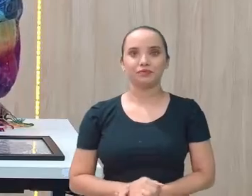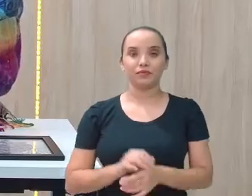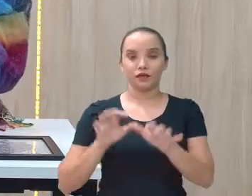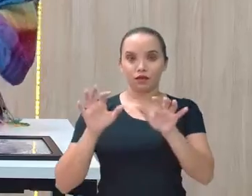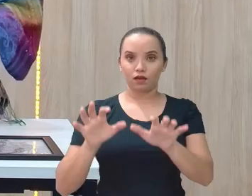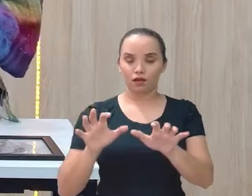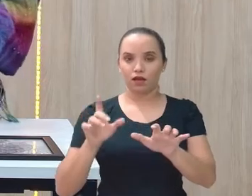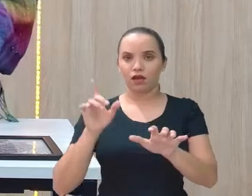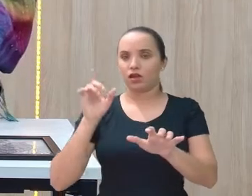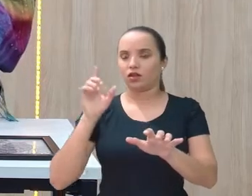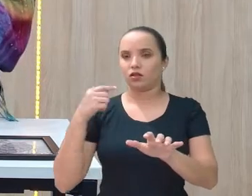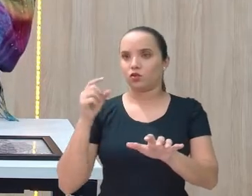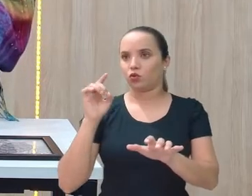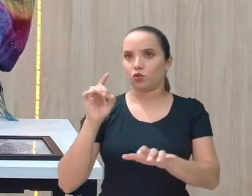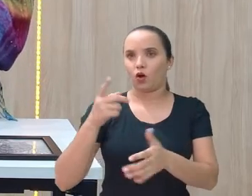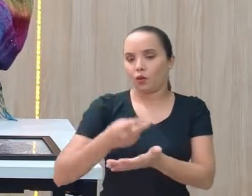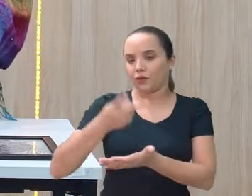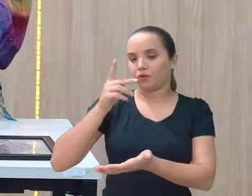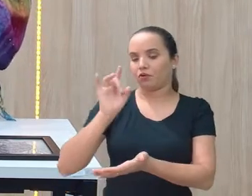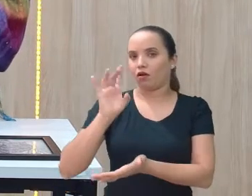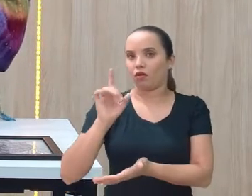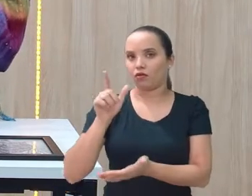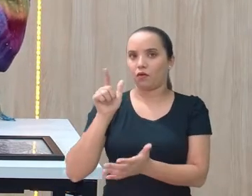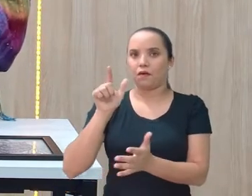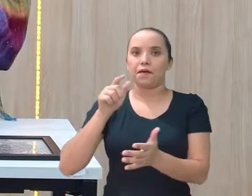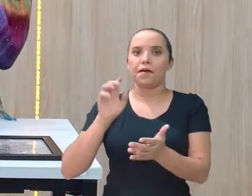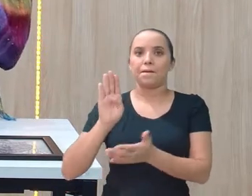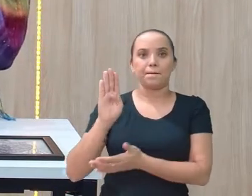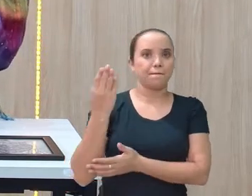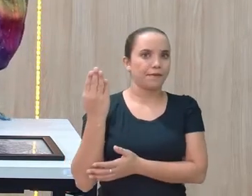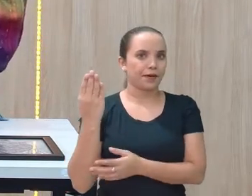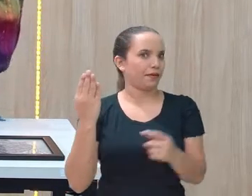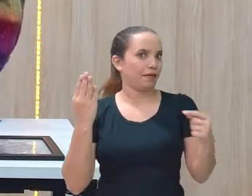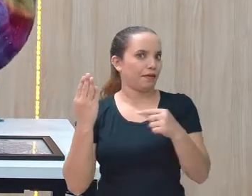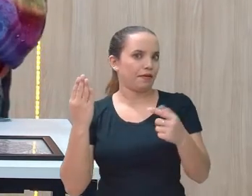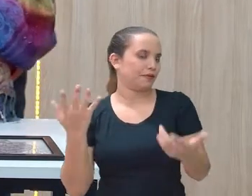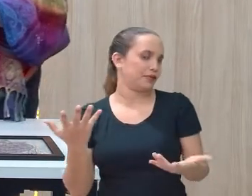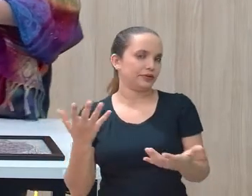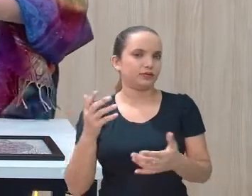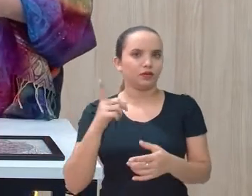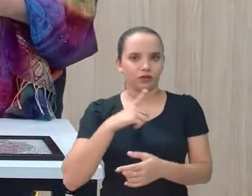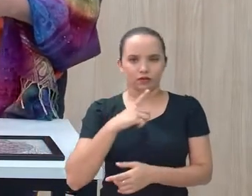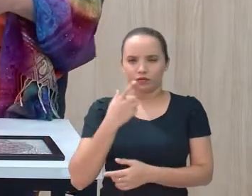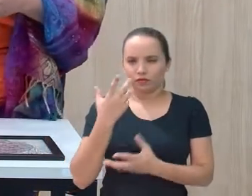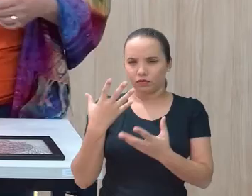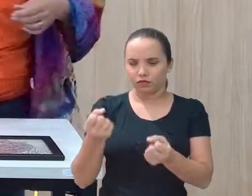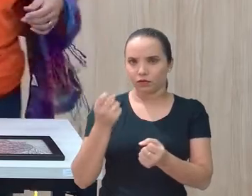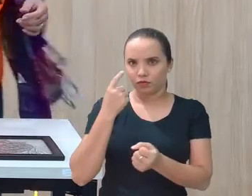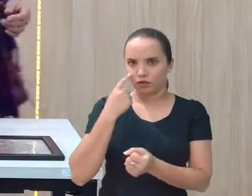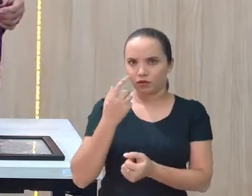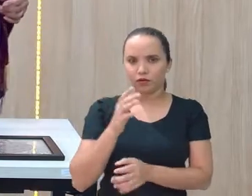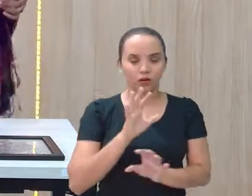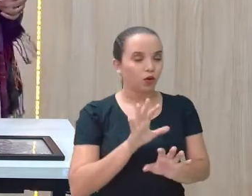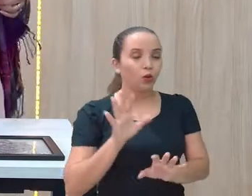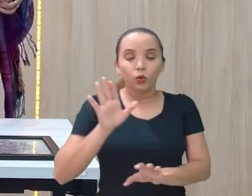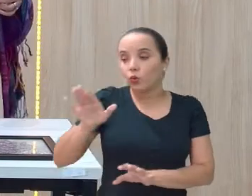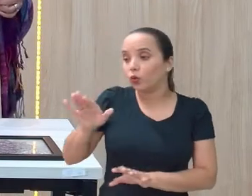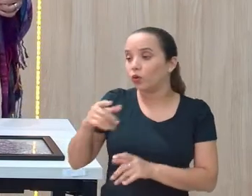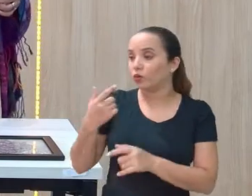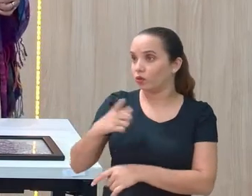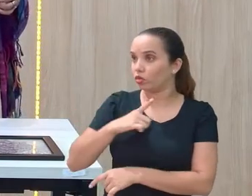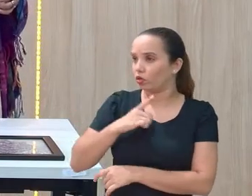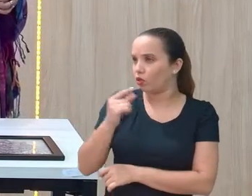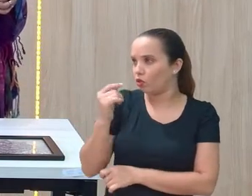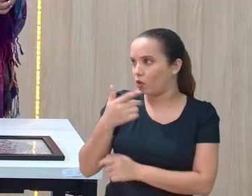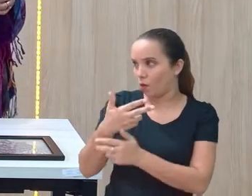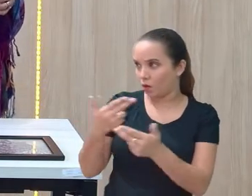ver que não é só em madeira que a gente consegue fazer uma gravura, né? Vamos dar uma olhadinha? Ô, Dini, oi. E uma coisa